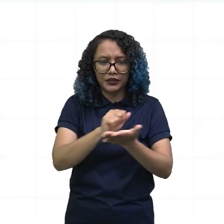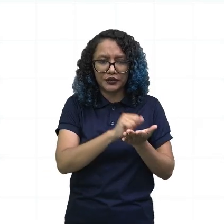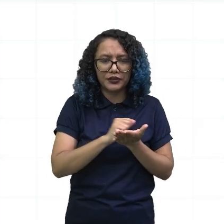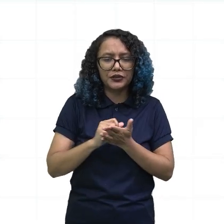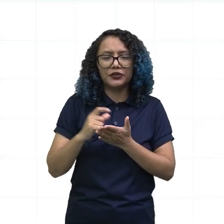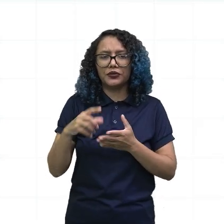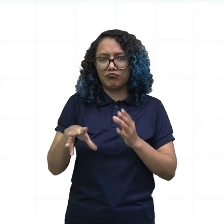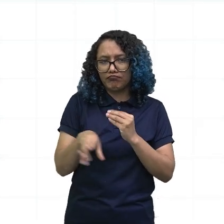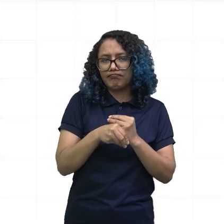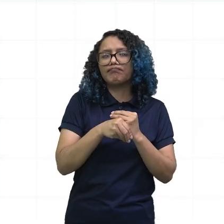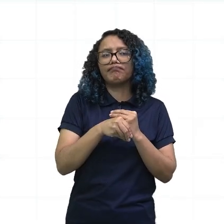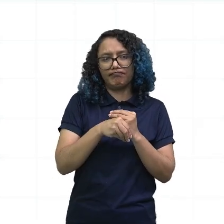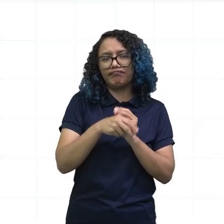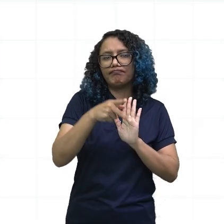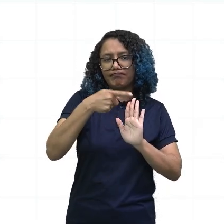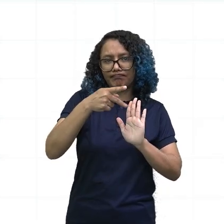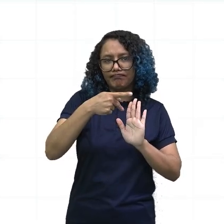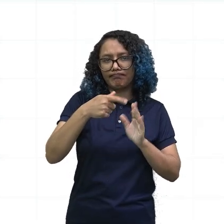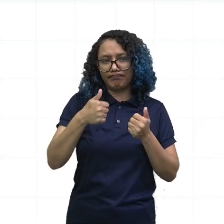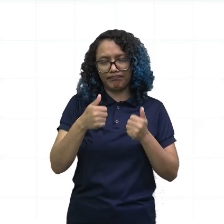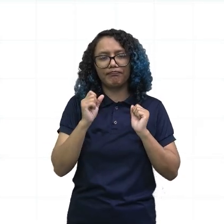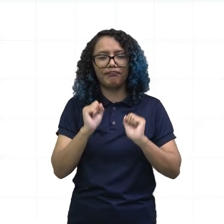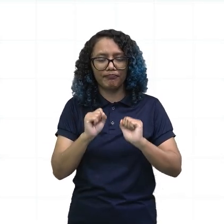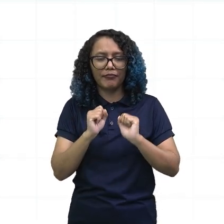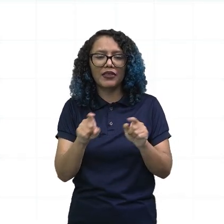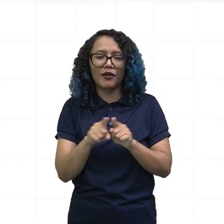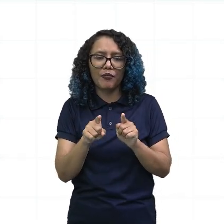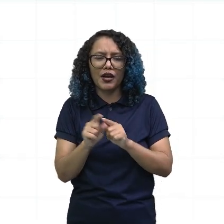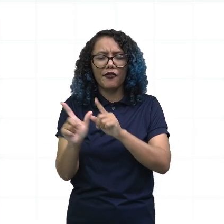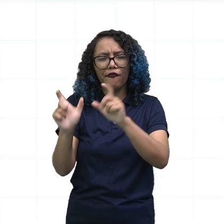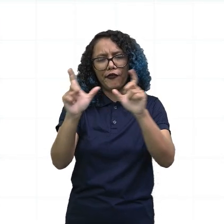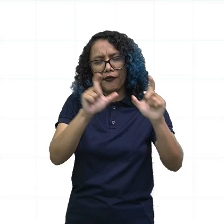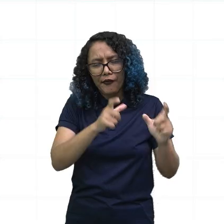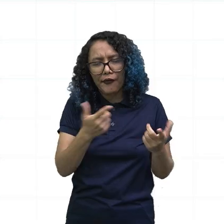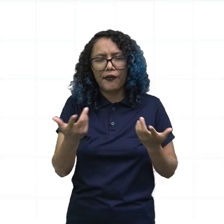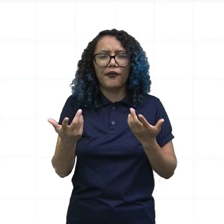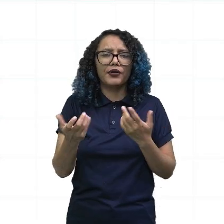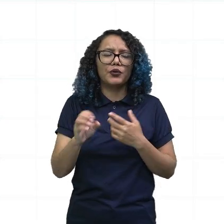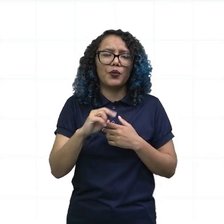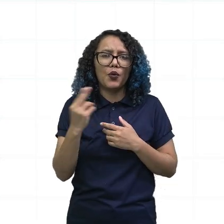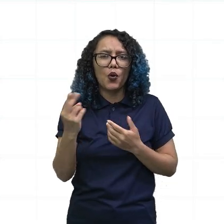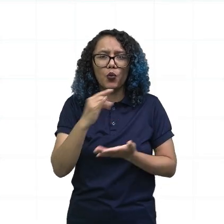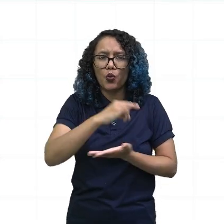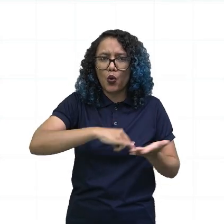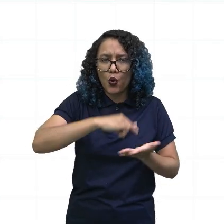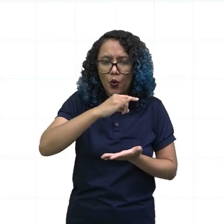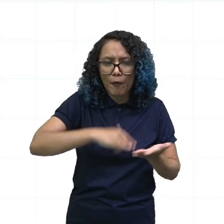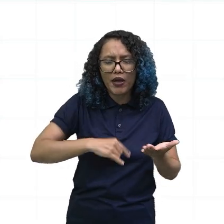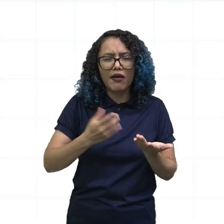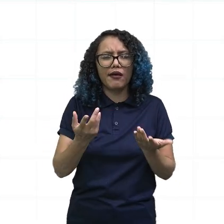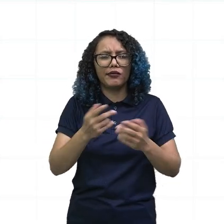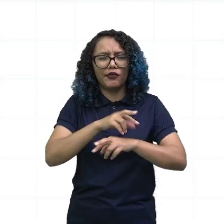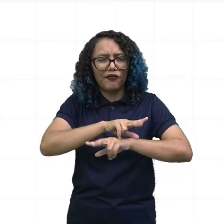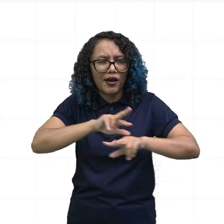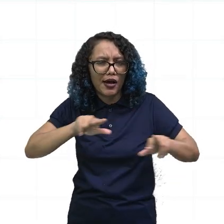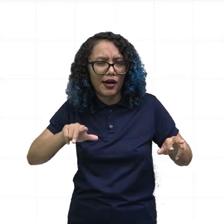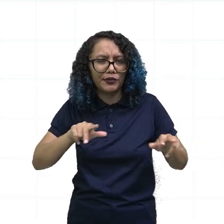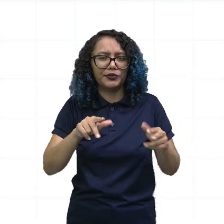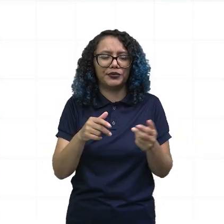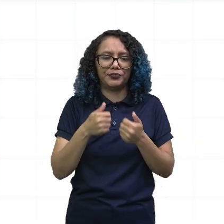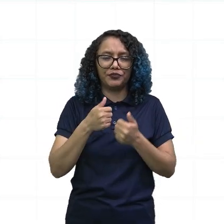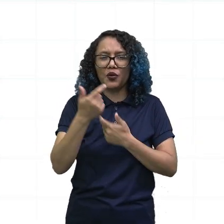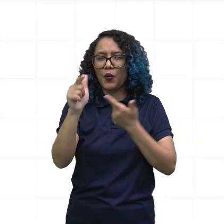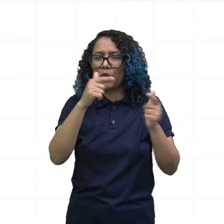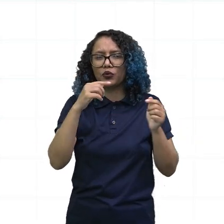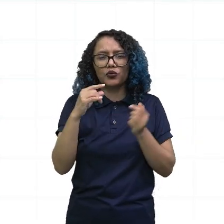complementam, o portfólio. Fotos, né, alguns documentos extras. Então, outros documentos